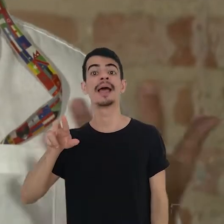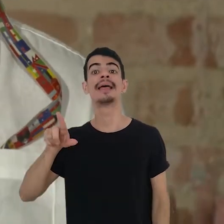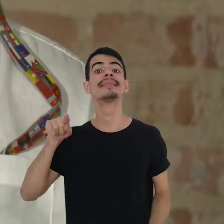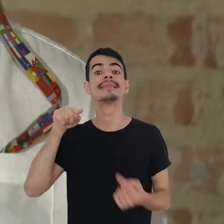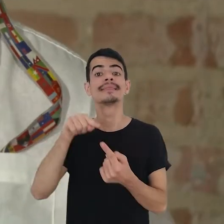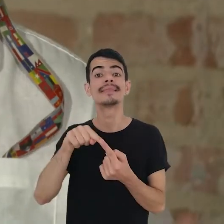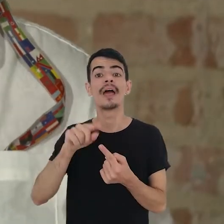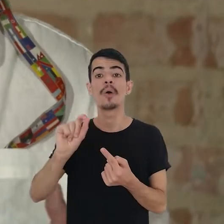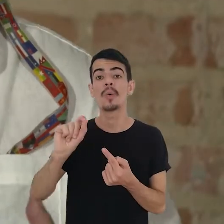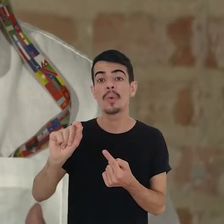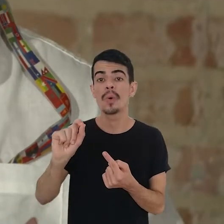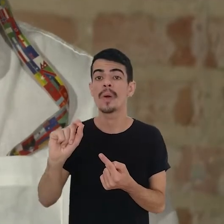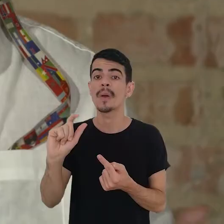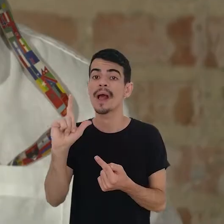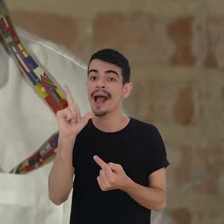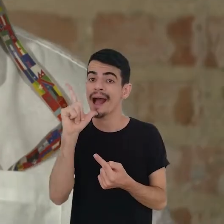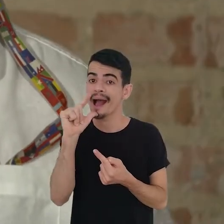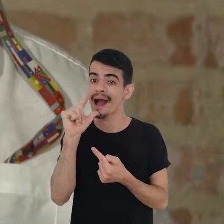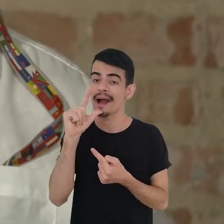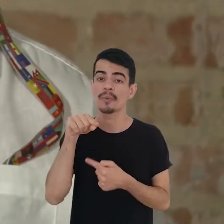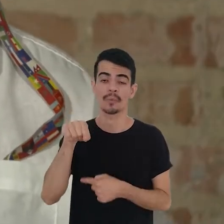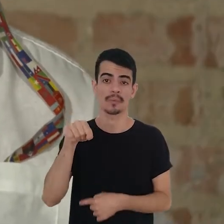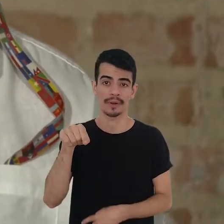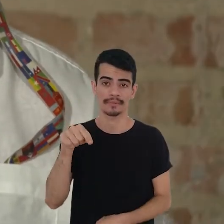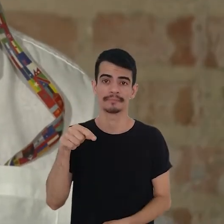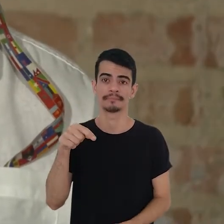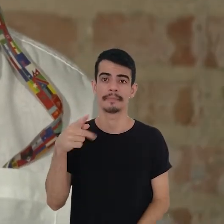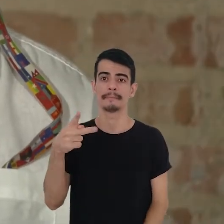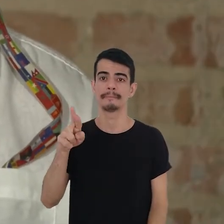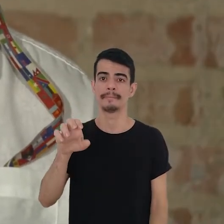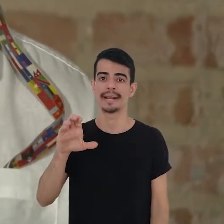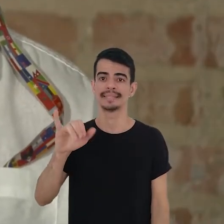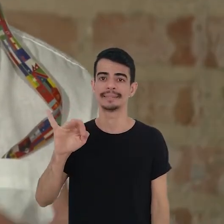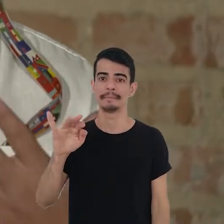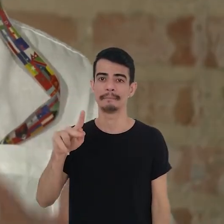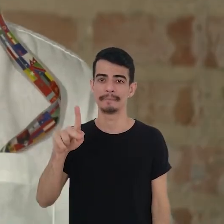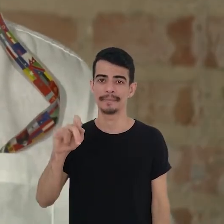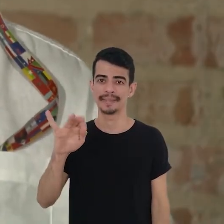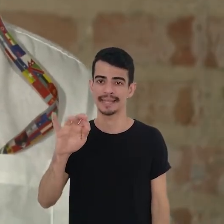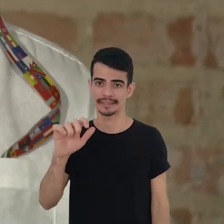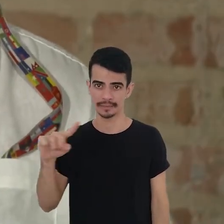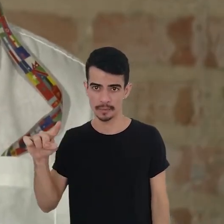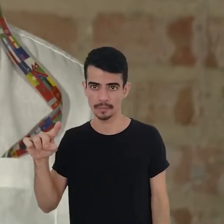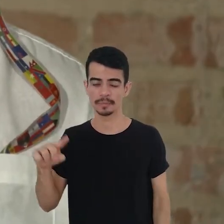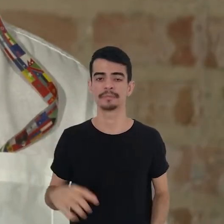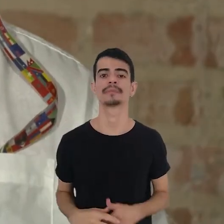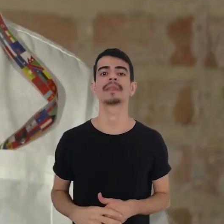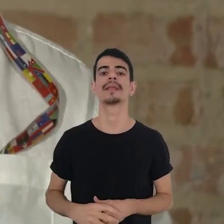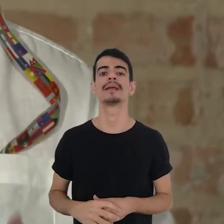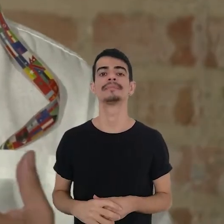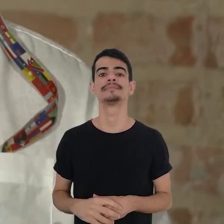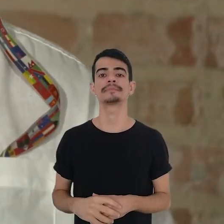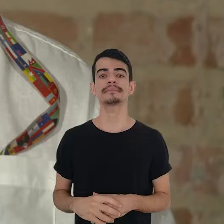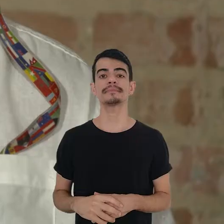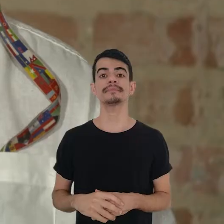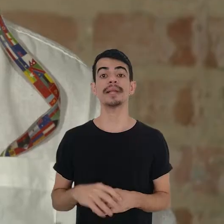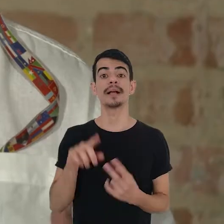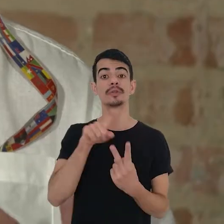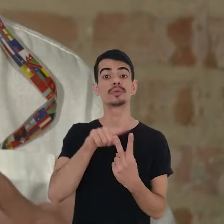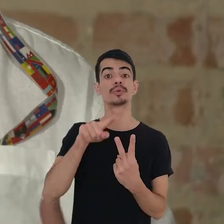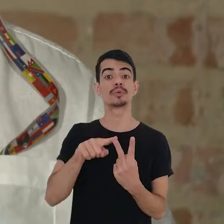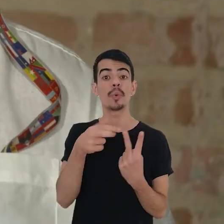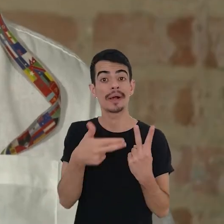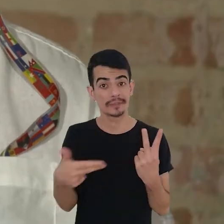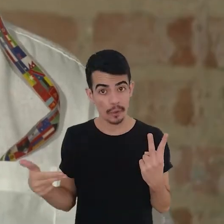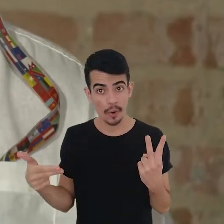e a água, ela é um elemento-chave nas mudanças do clima. Duas coisas me fizeram crer